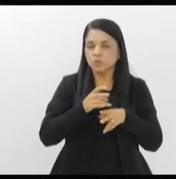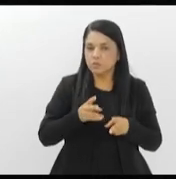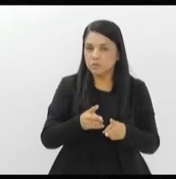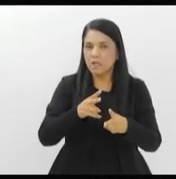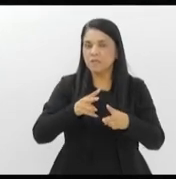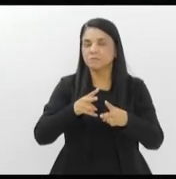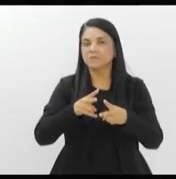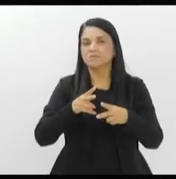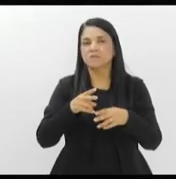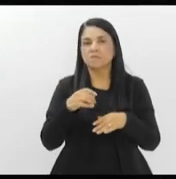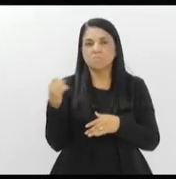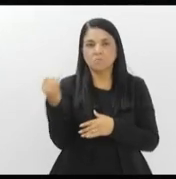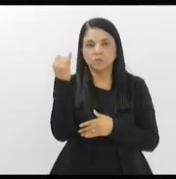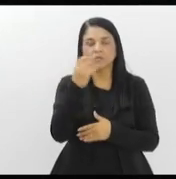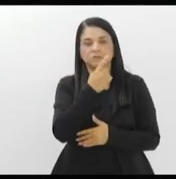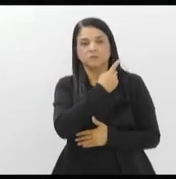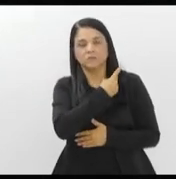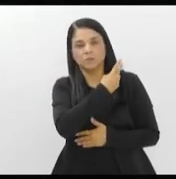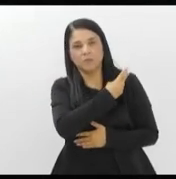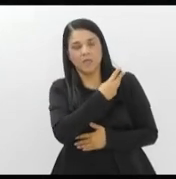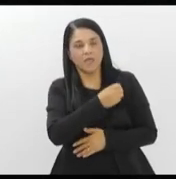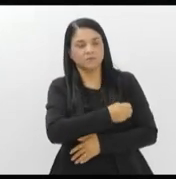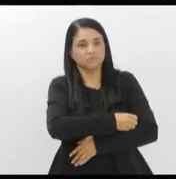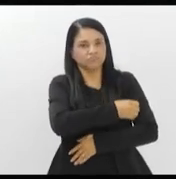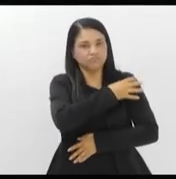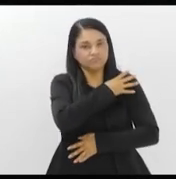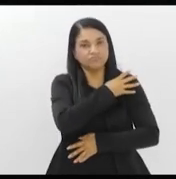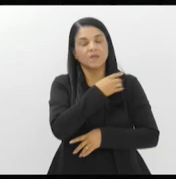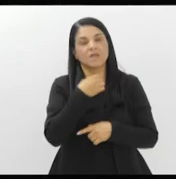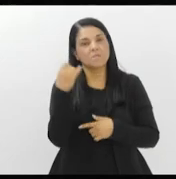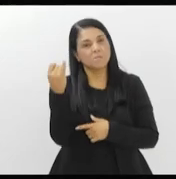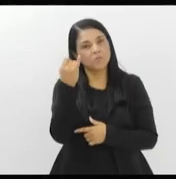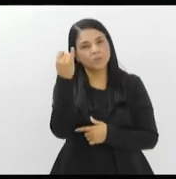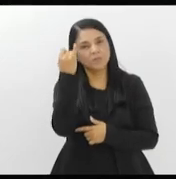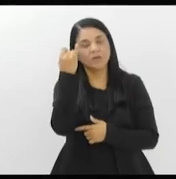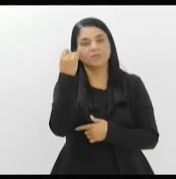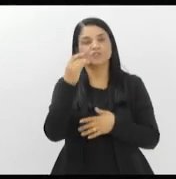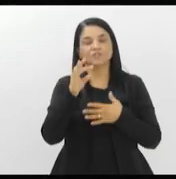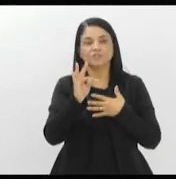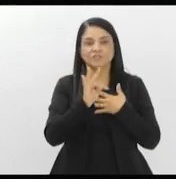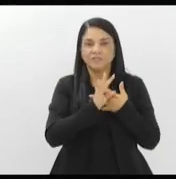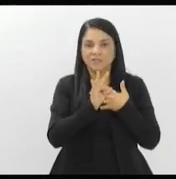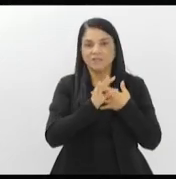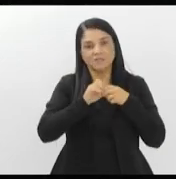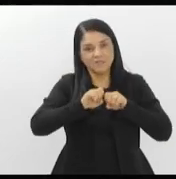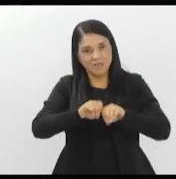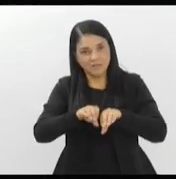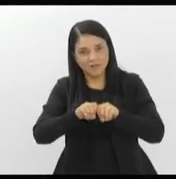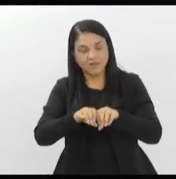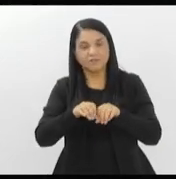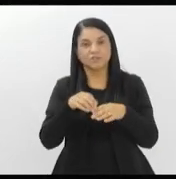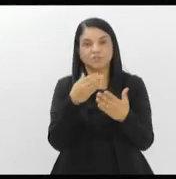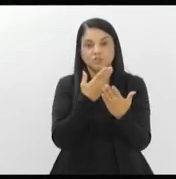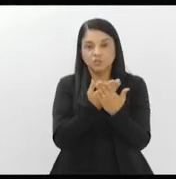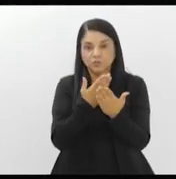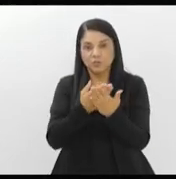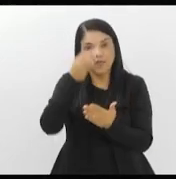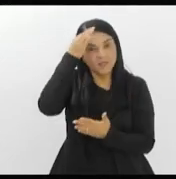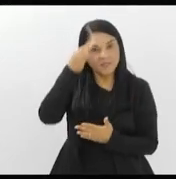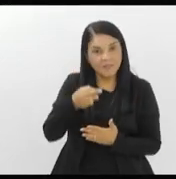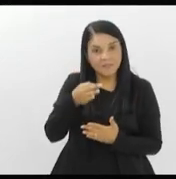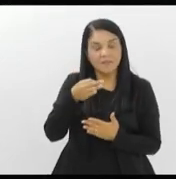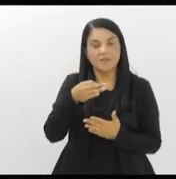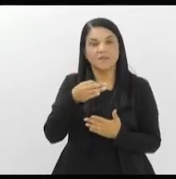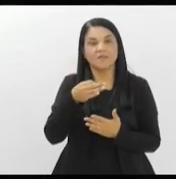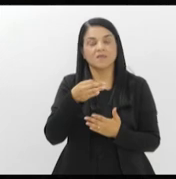o ensino médio, o ensino para as nossas crianças, o ensino fundamental, ensino tecnológico, mas estudar e compreender e aprender